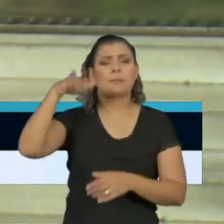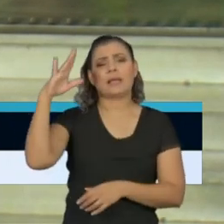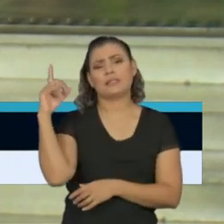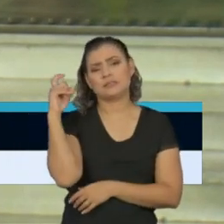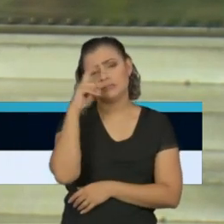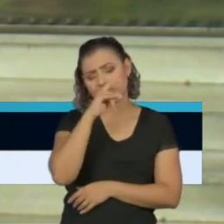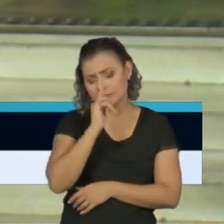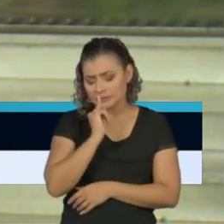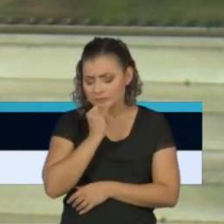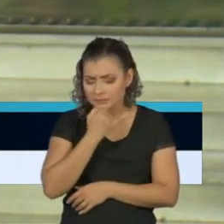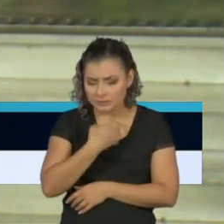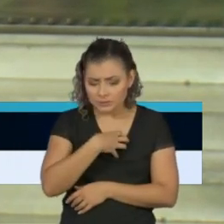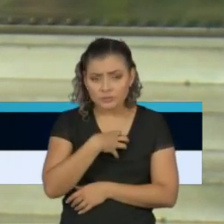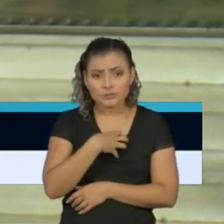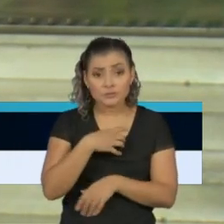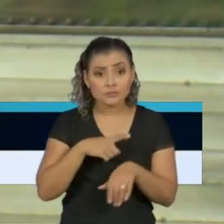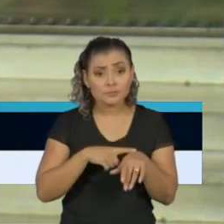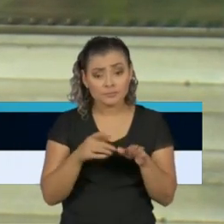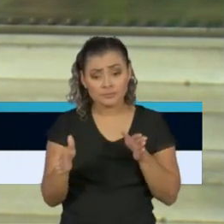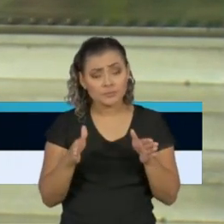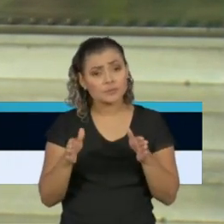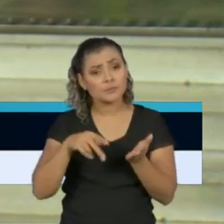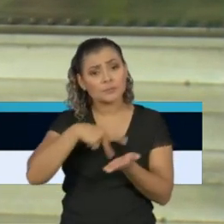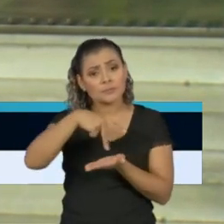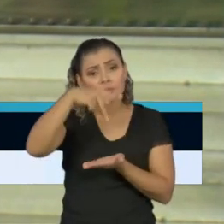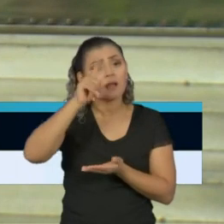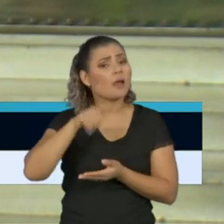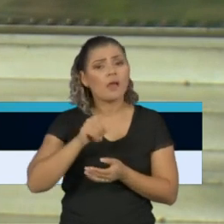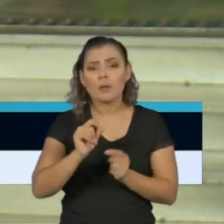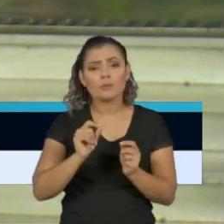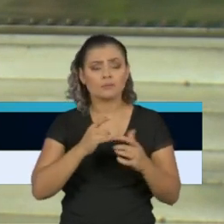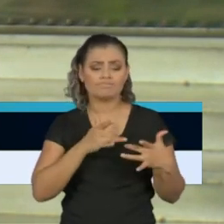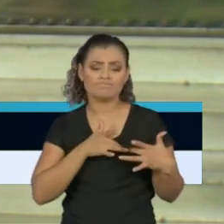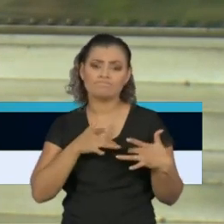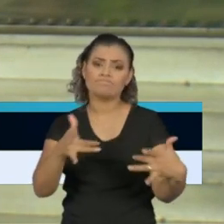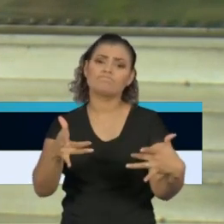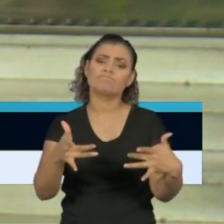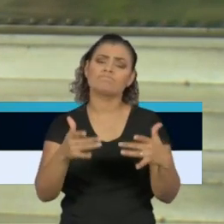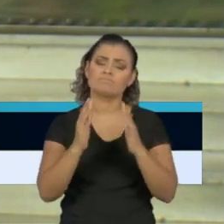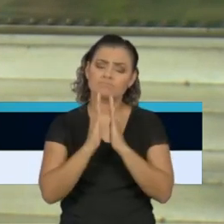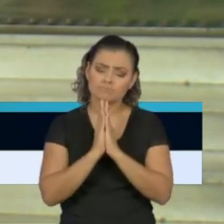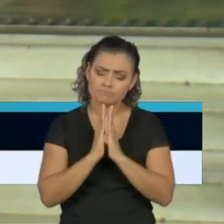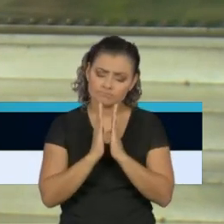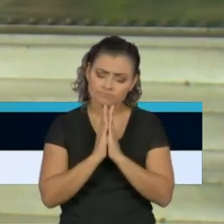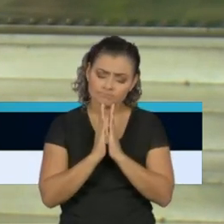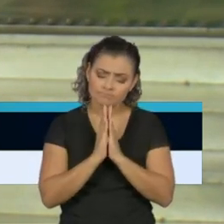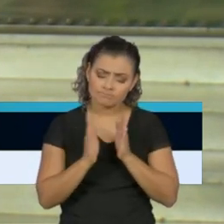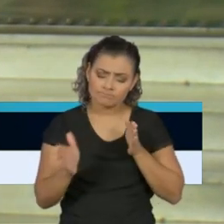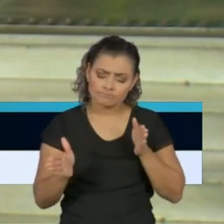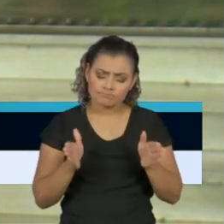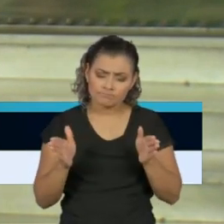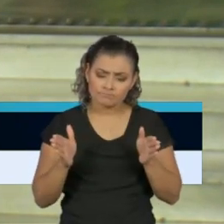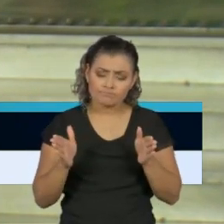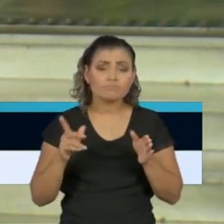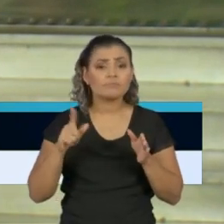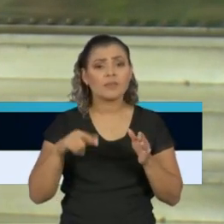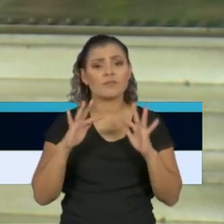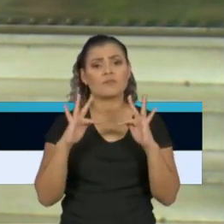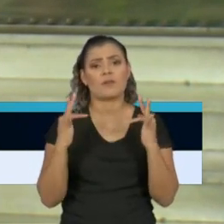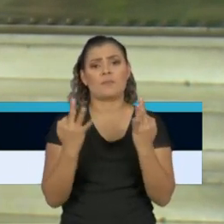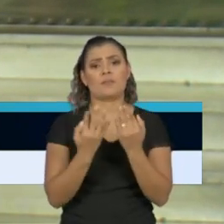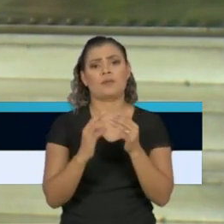assim, Páscoa é momento de solidariedade, Páscoa é momento de oração, Páscoa é momento de